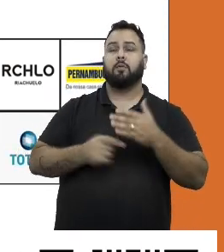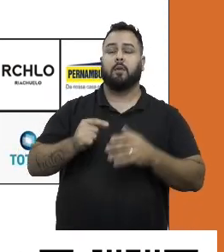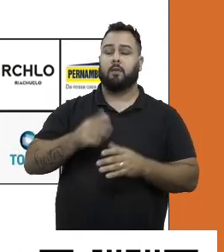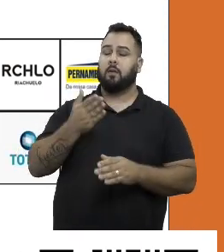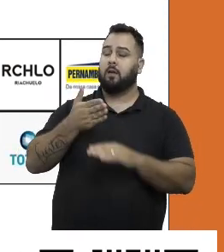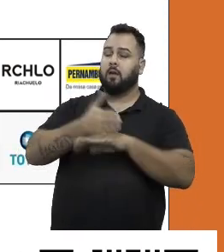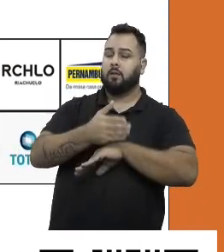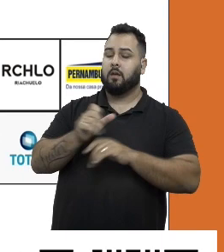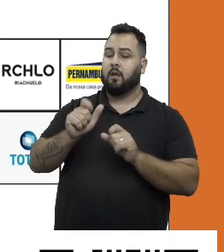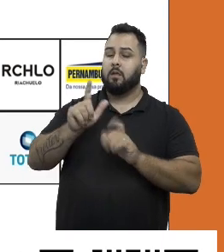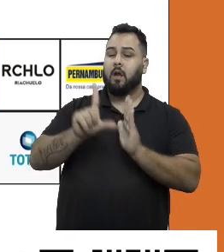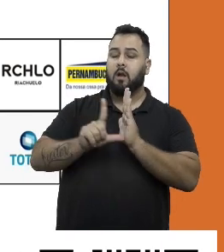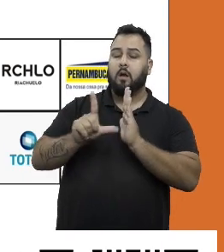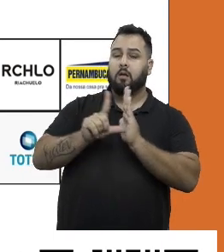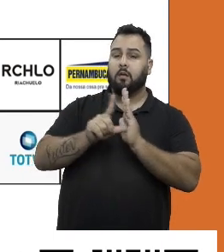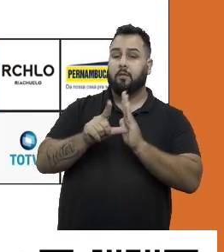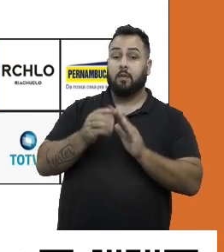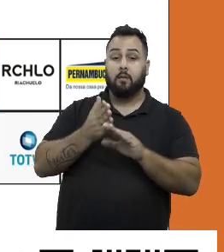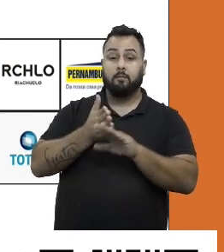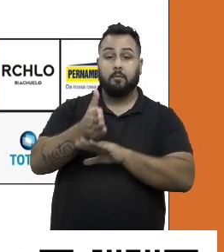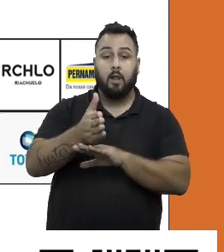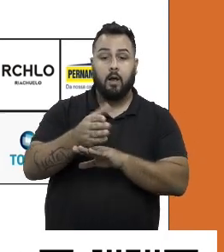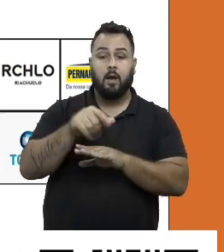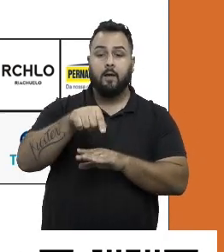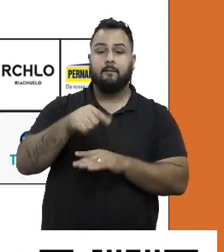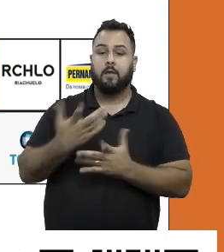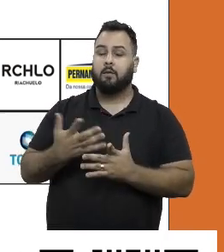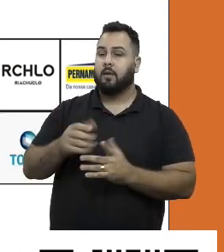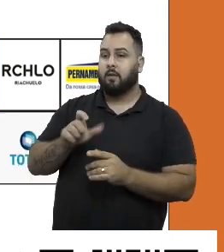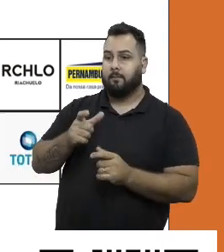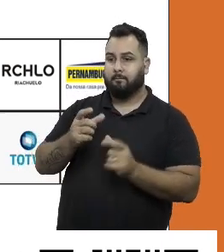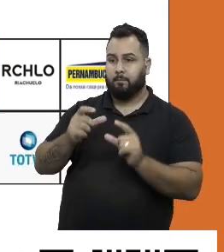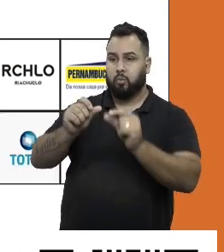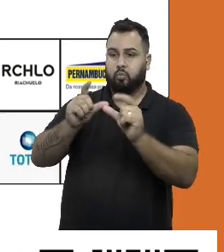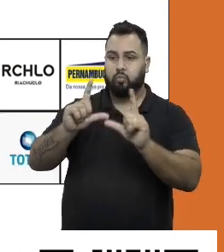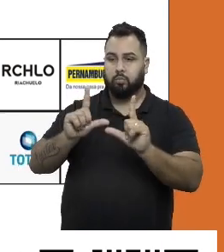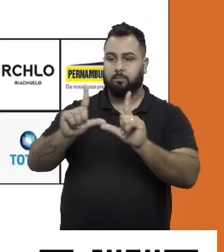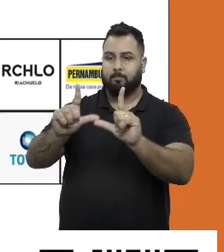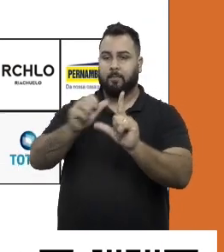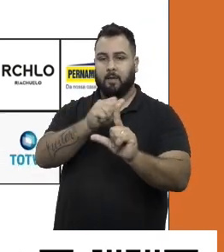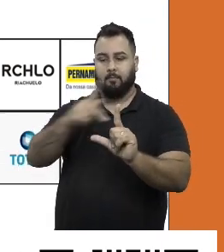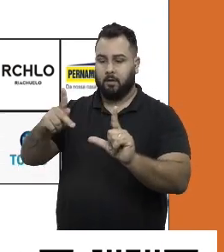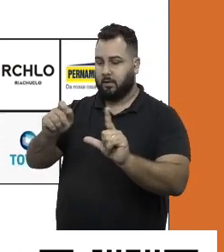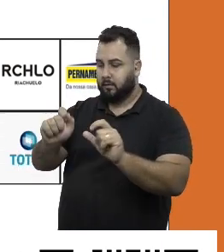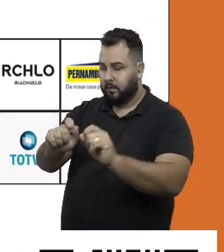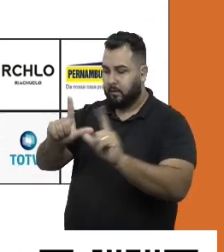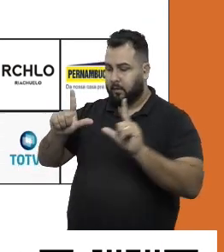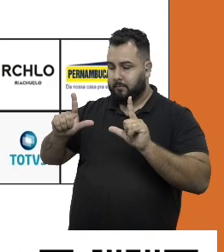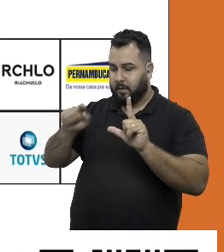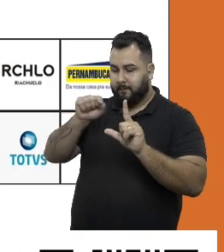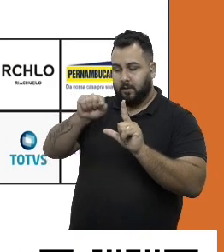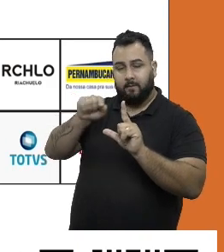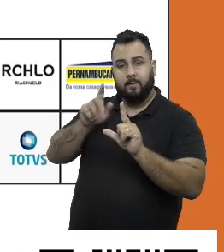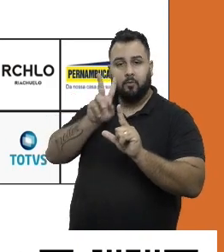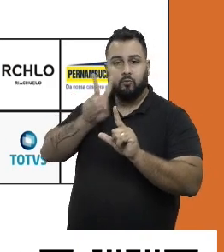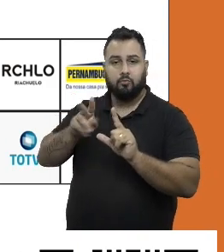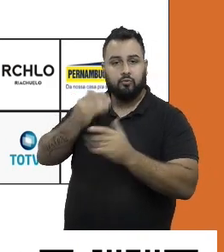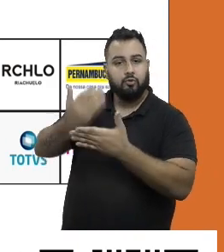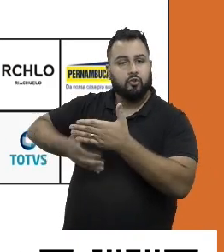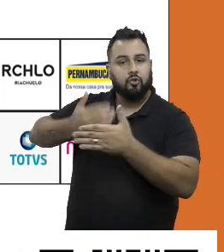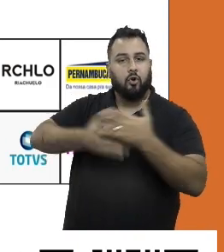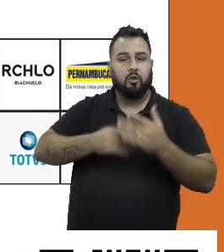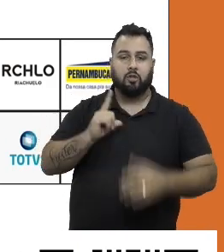ativo oferta então eu for arquiteto desenhou esse projeto inteiro e várias outras aí né realidade aumentada